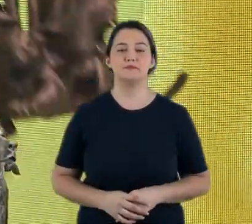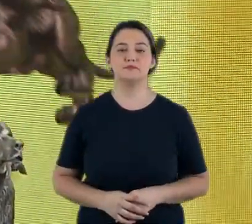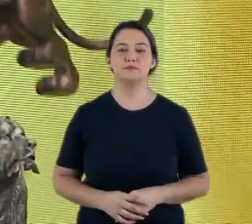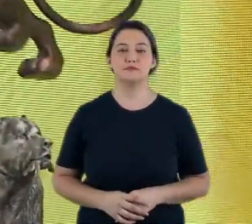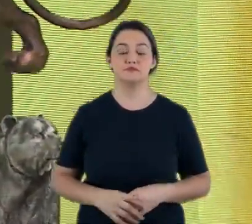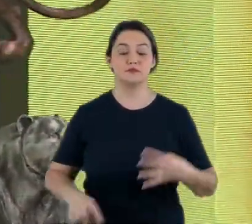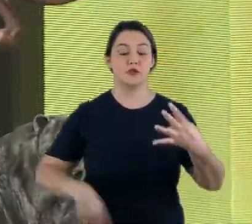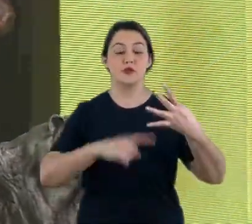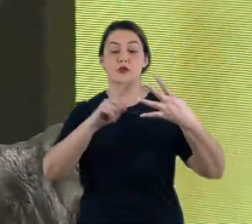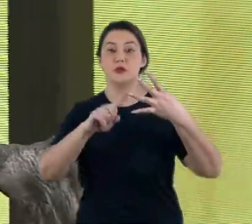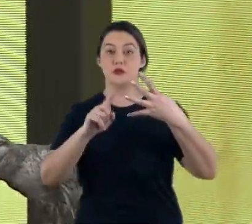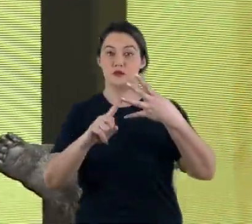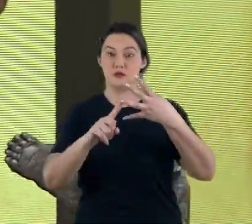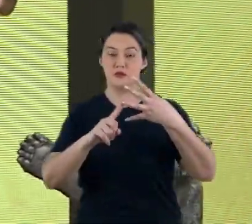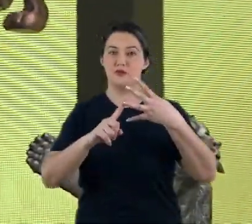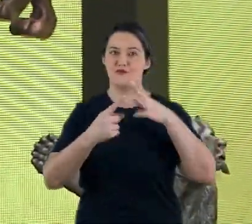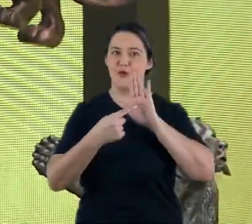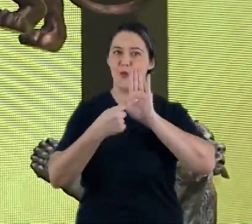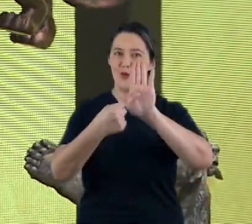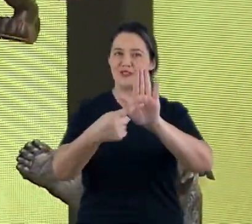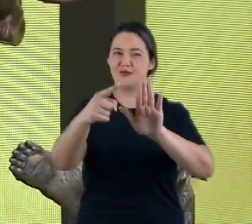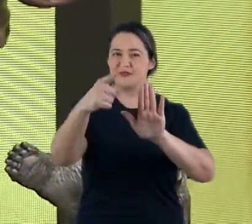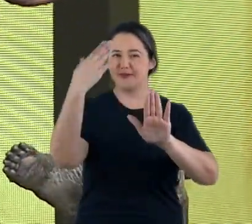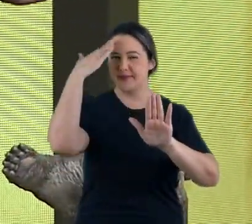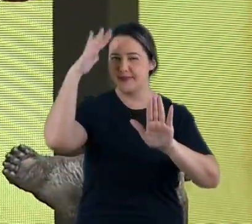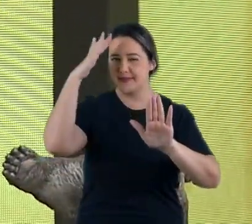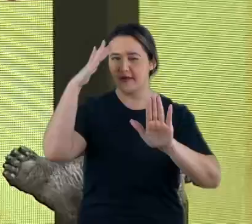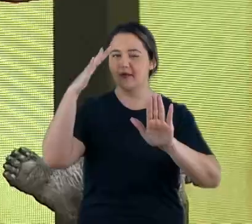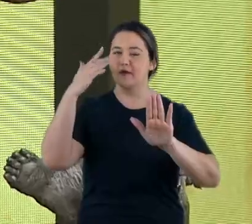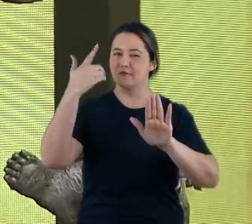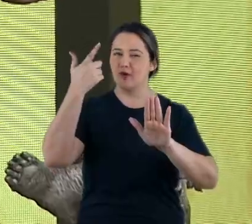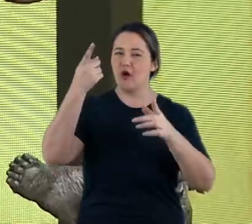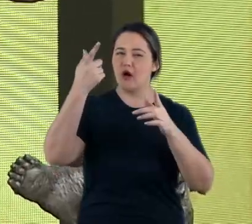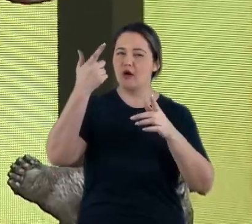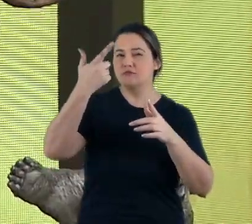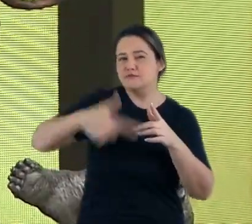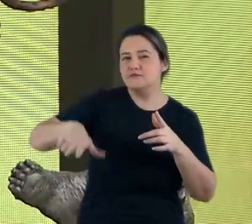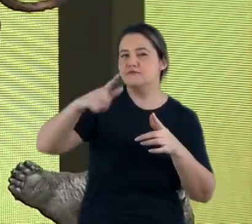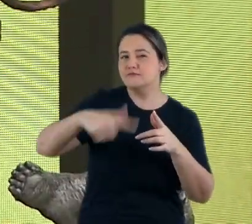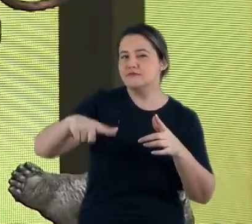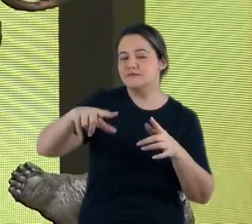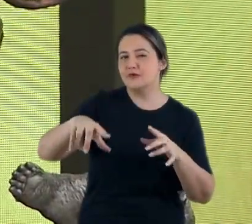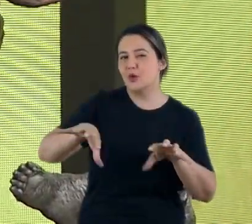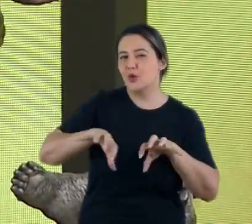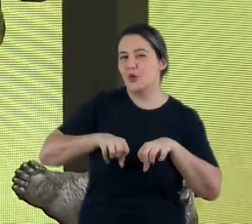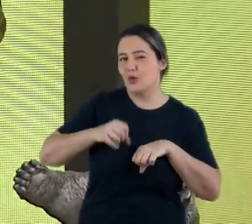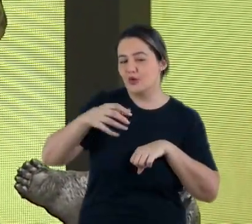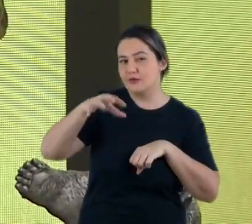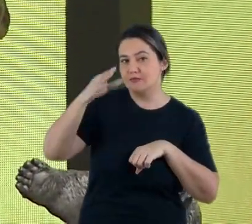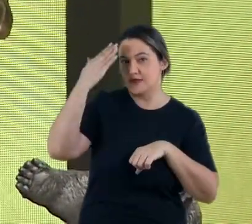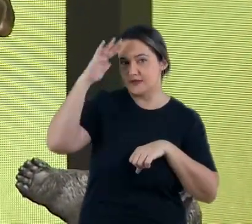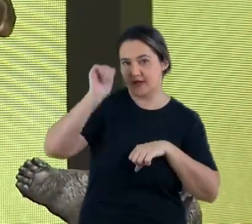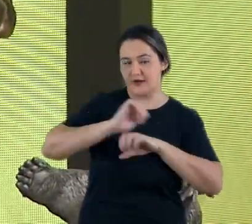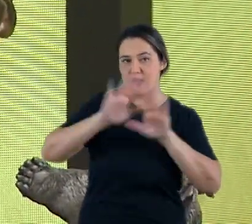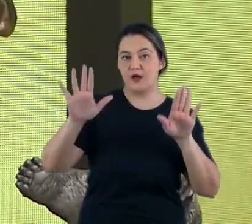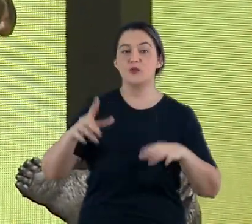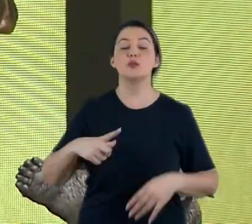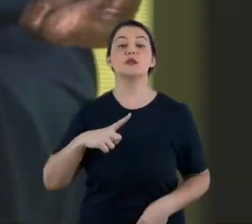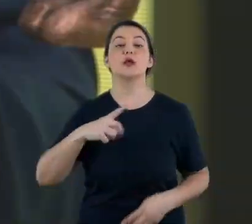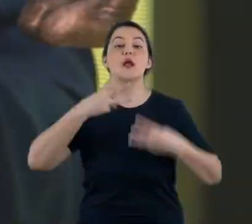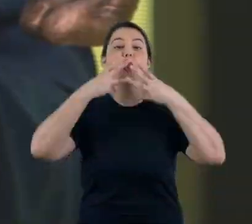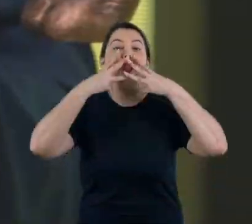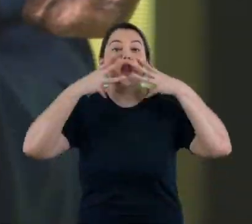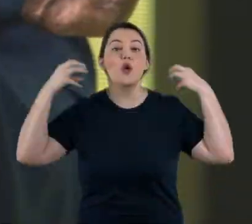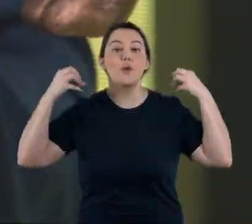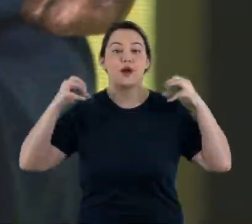para que fique bem didática a apresentação, afinal de contas, repetição também faz parte da pedagogia. Você tem um leopardo